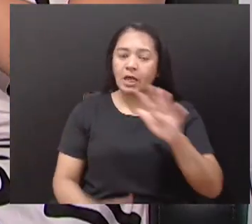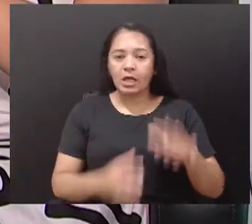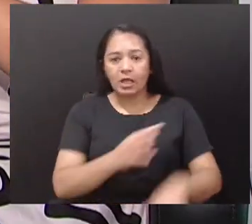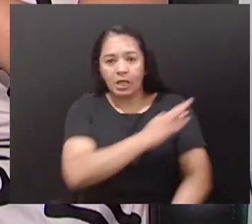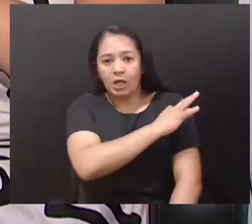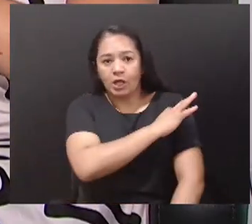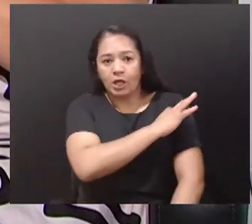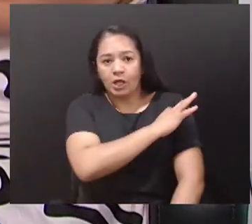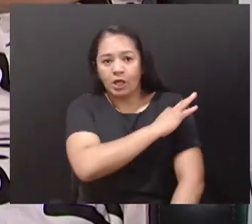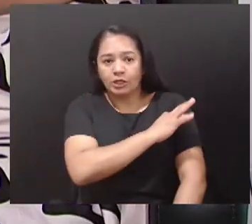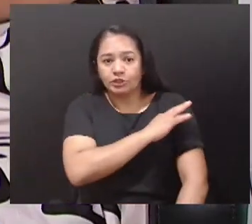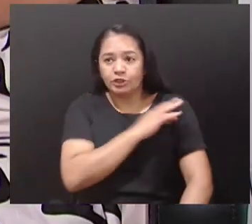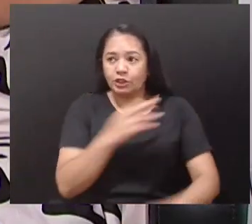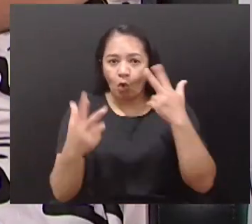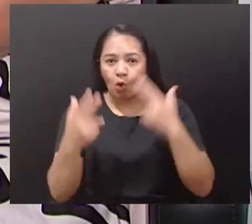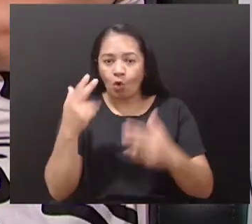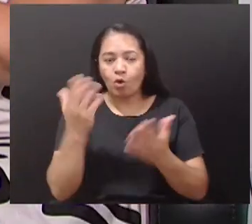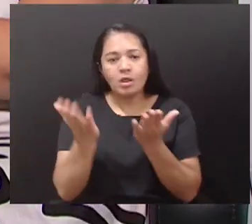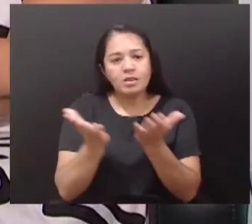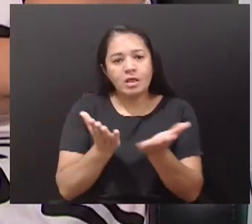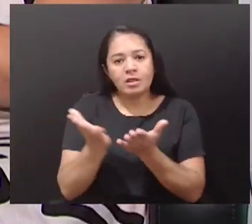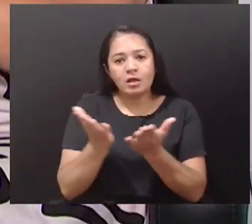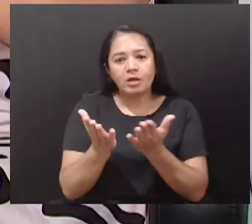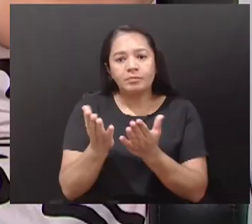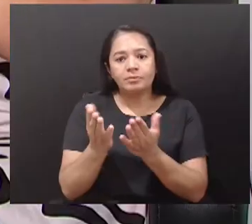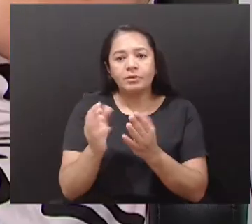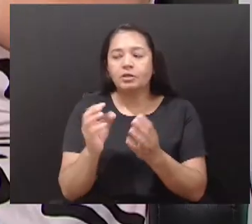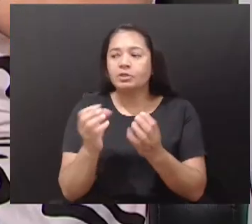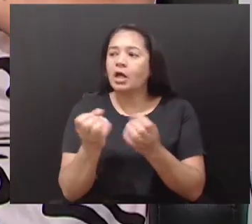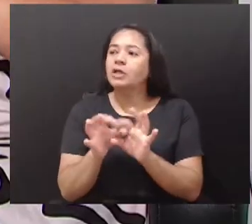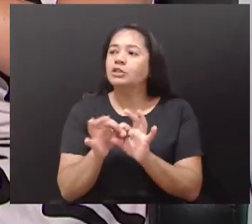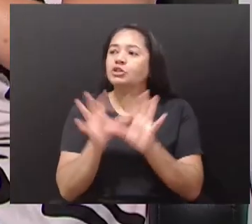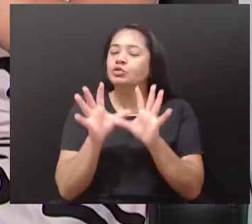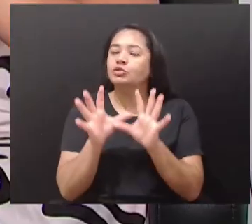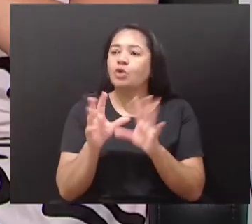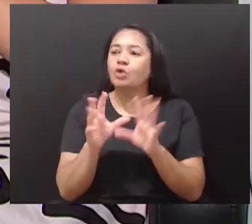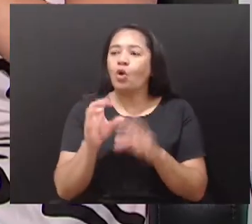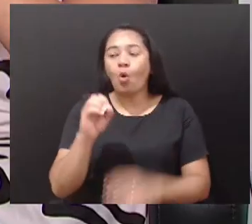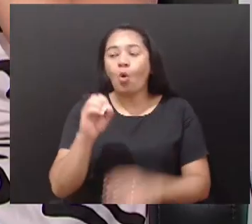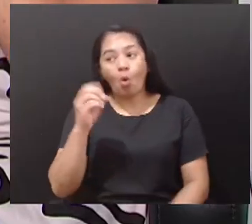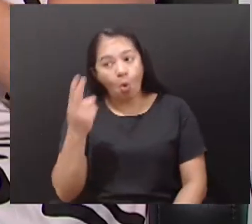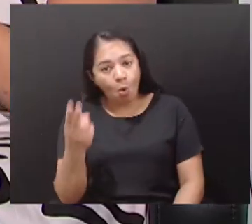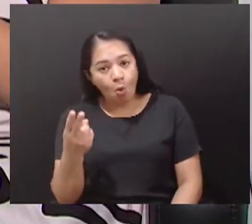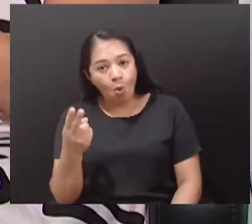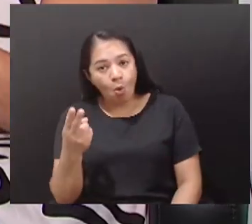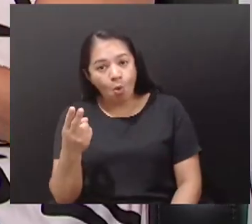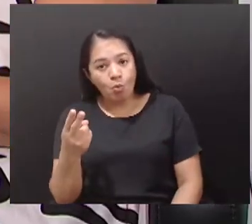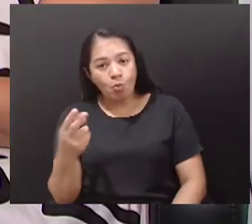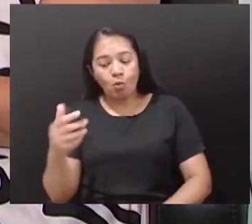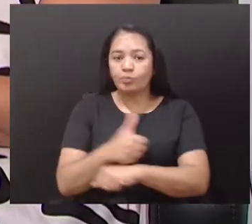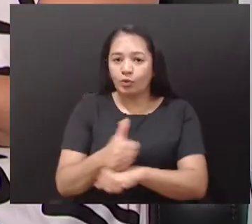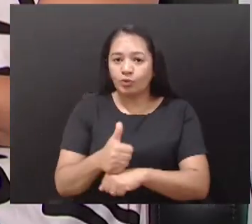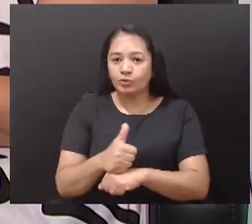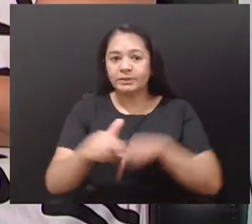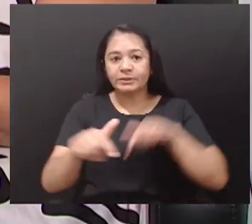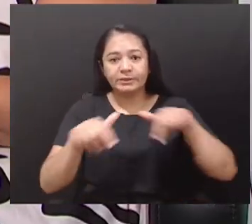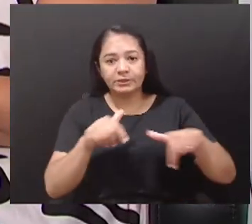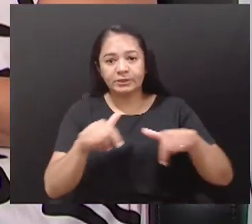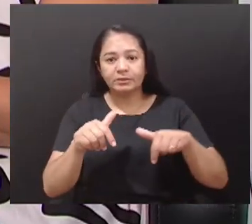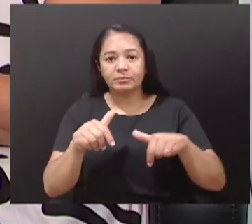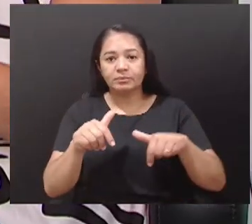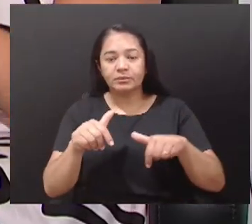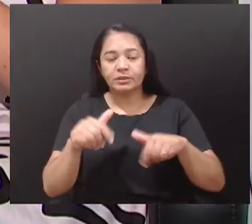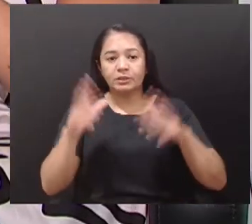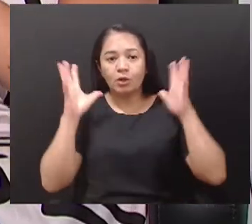corte, com o tratamento, com a soltura, como você diz, ou o profissional, principalmente que atua com os cabelos crespos